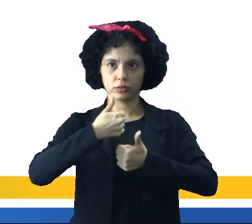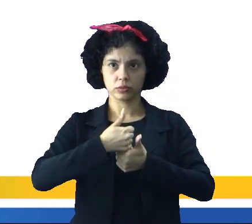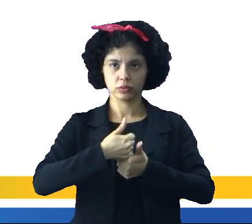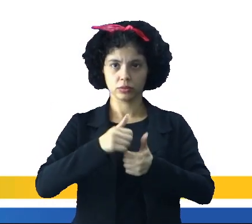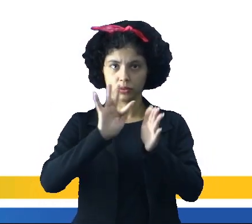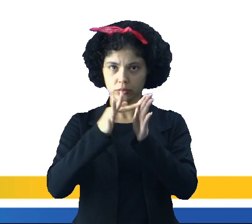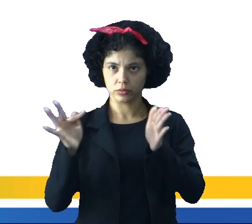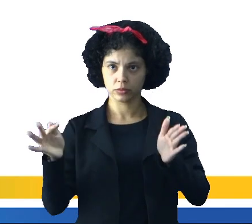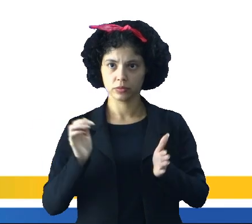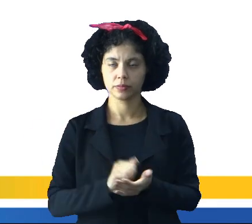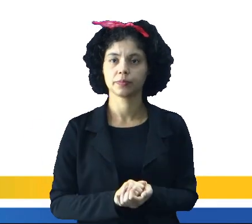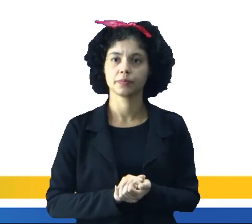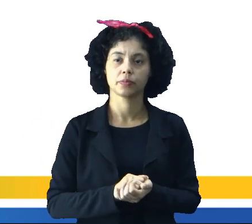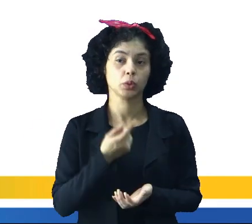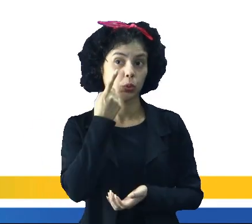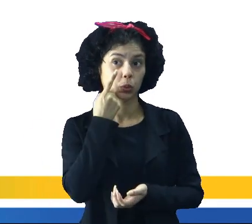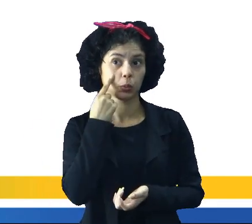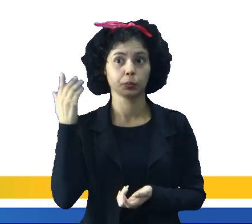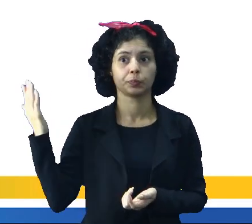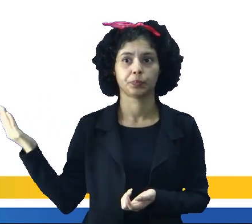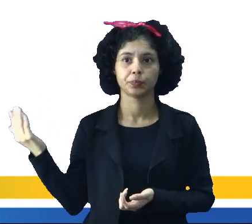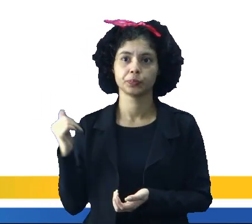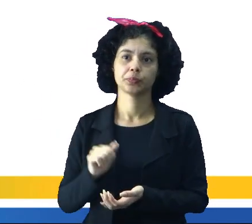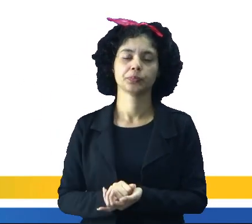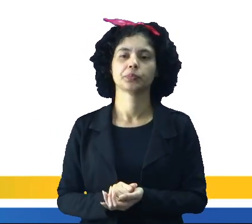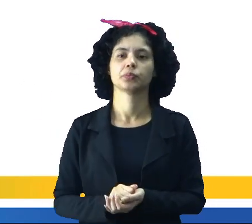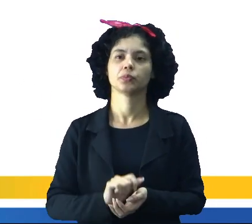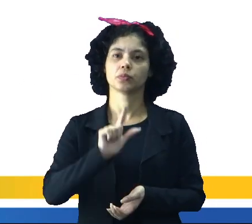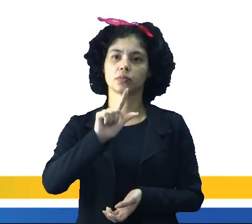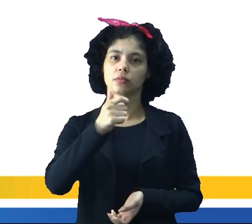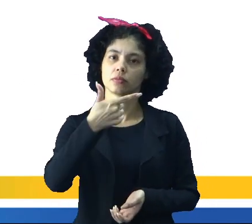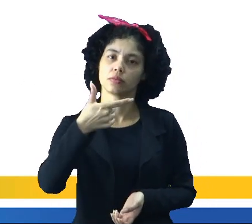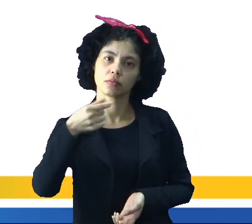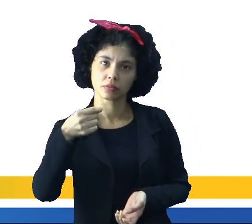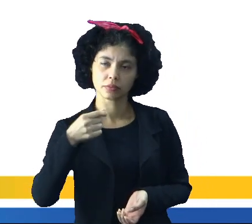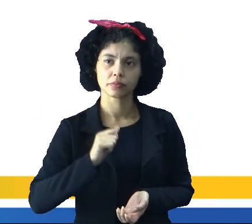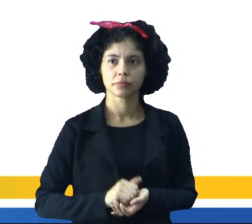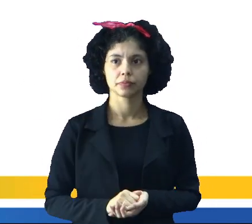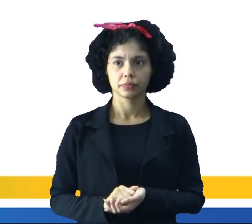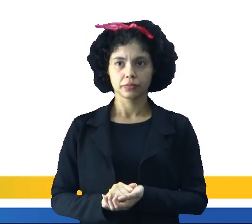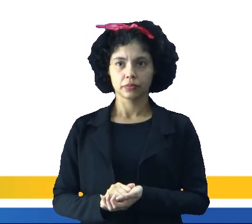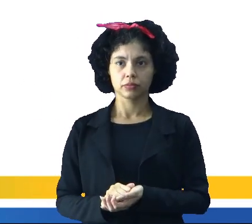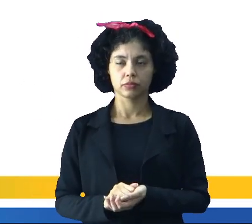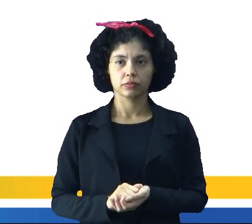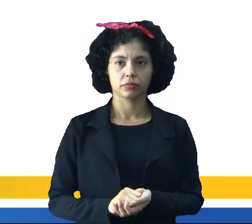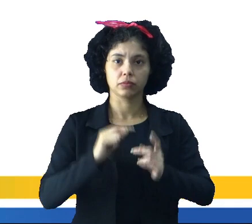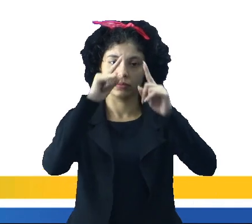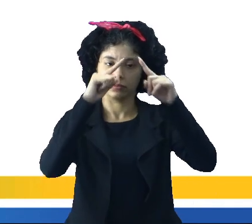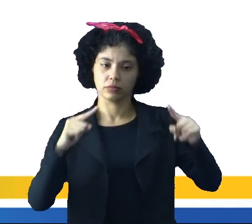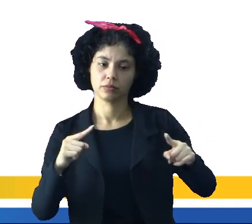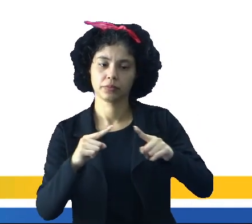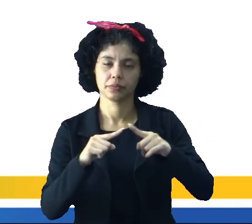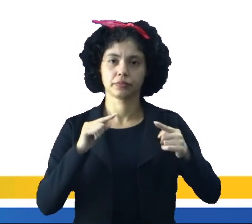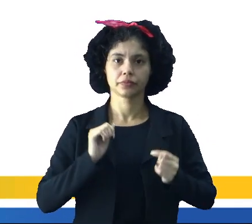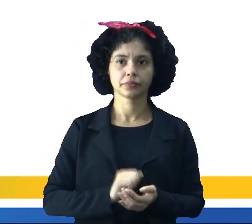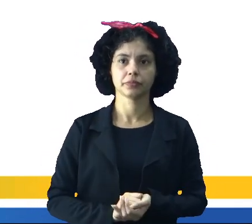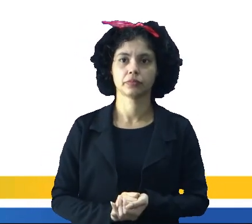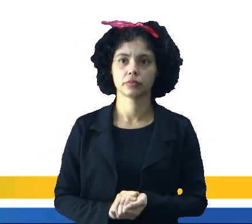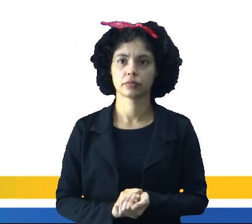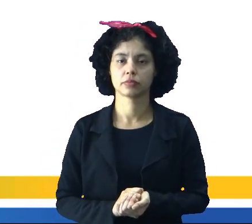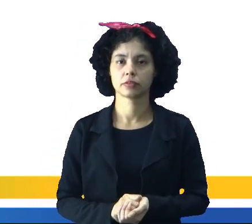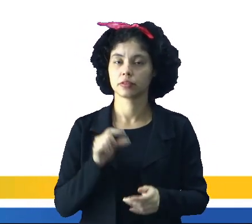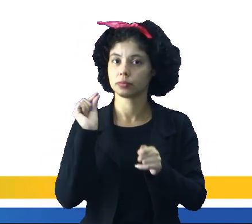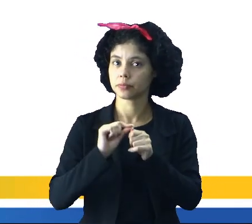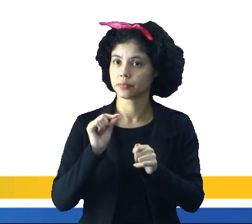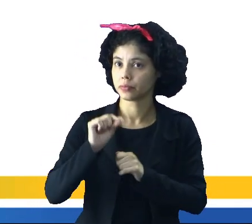na fórmula. Olha aí, o L é igual a 20, né? Aí eu tenho aí um triângulo. O